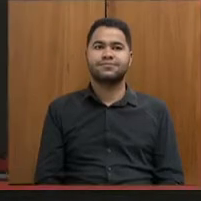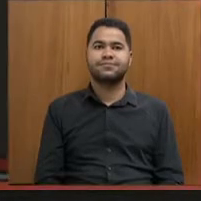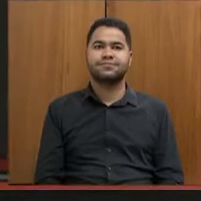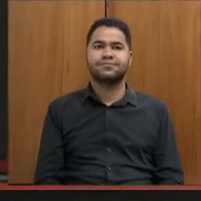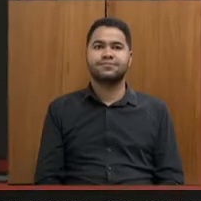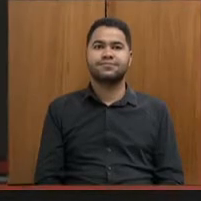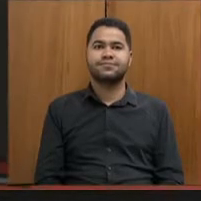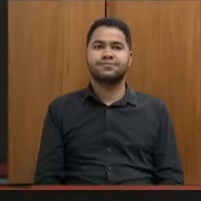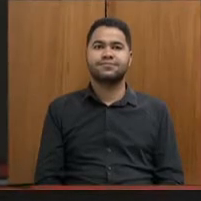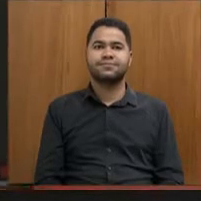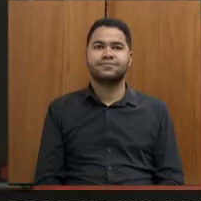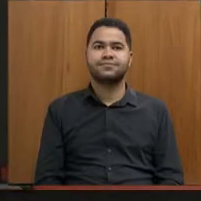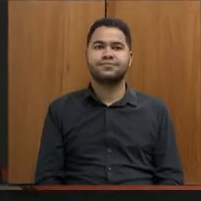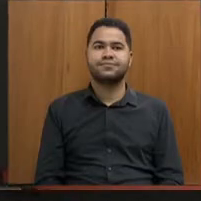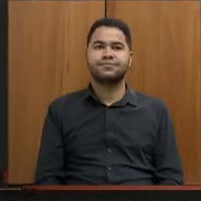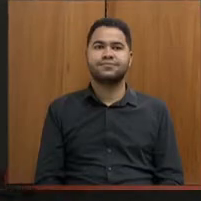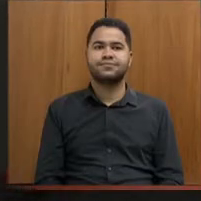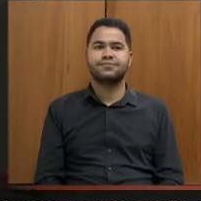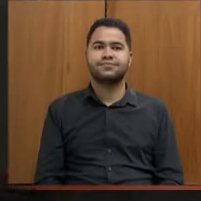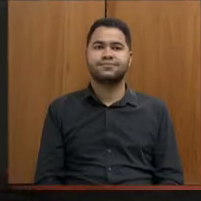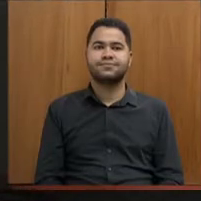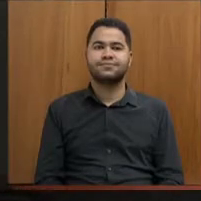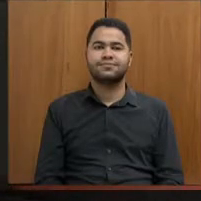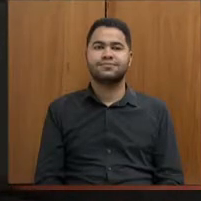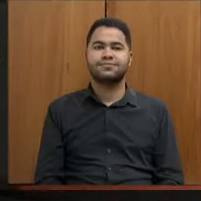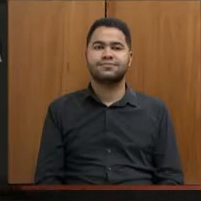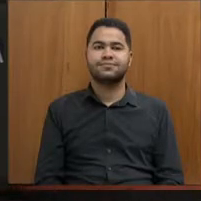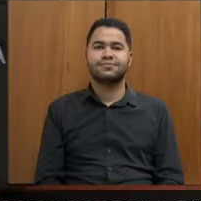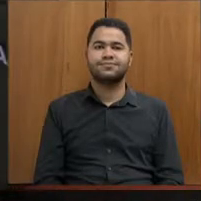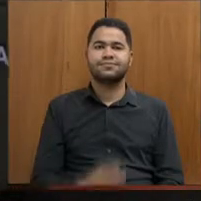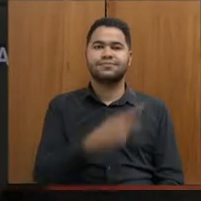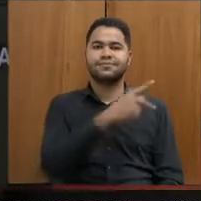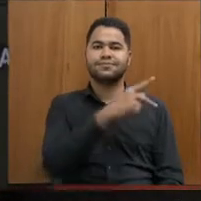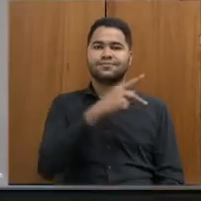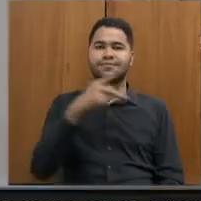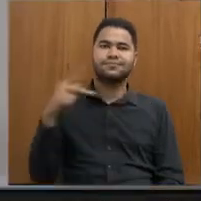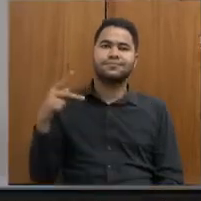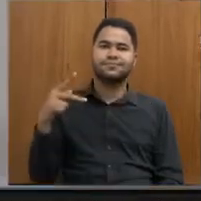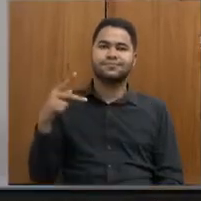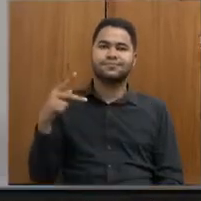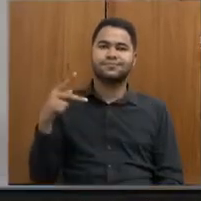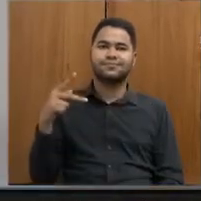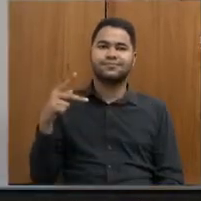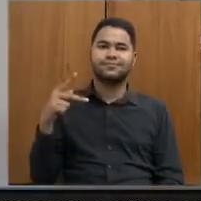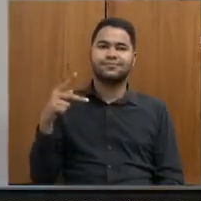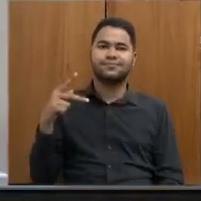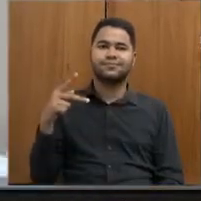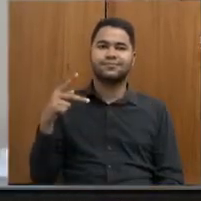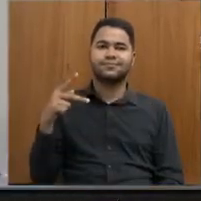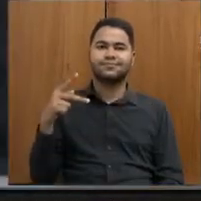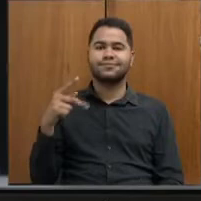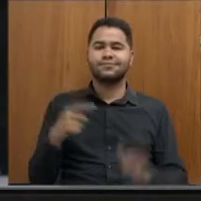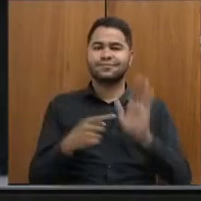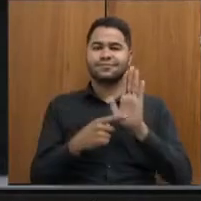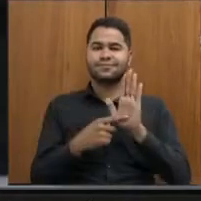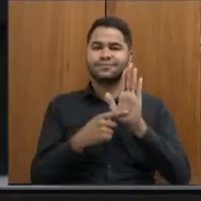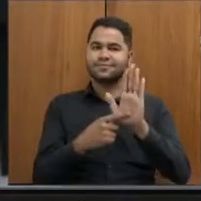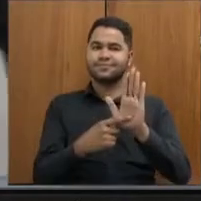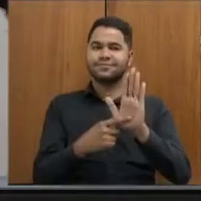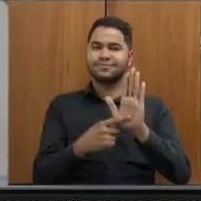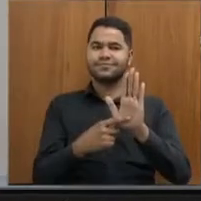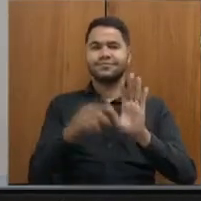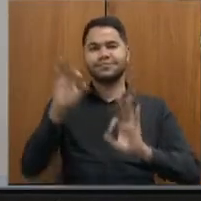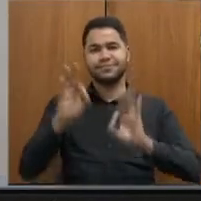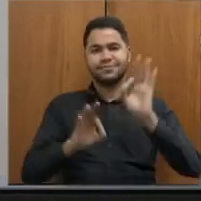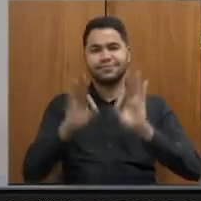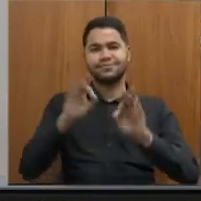e a presidência tendo em vista a organização